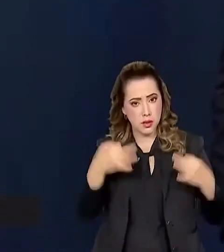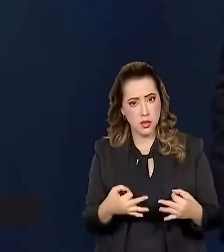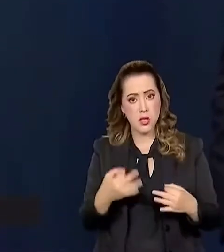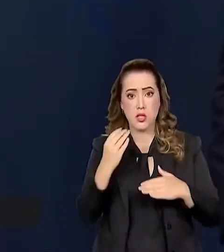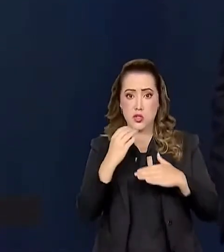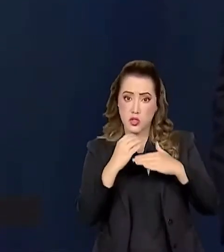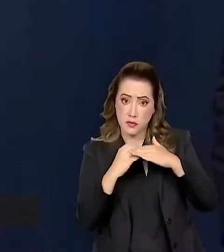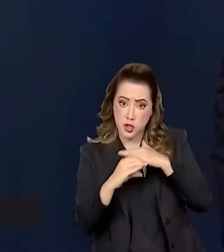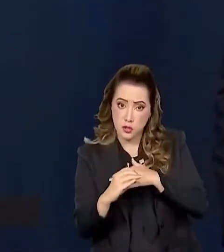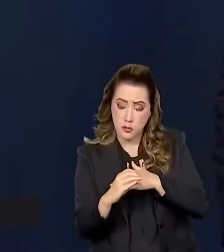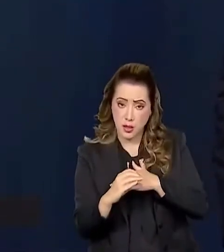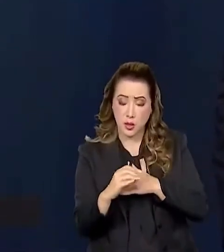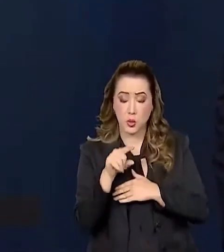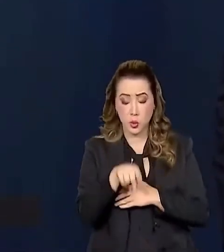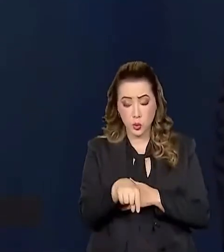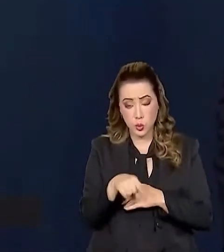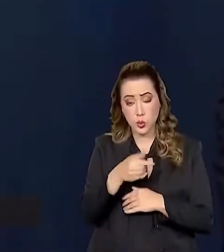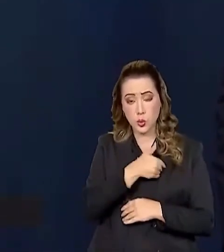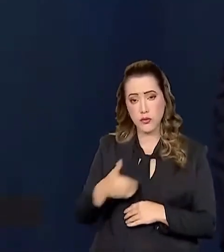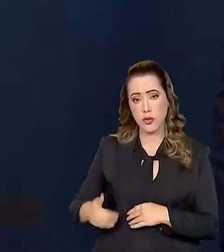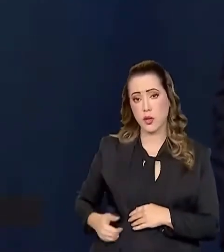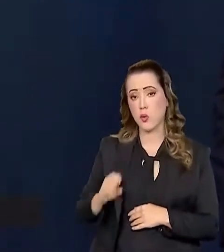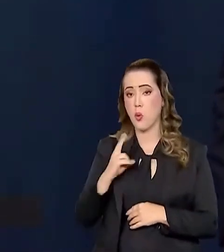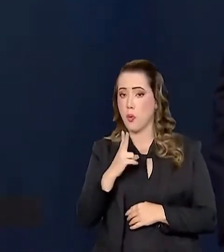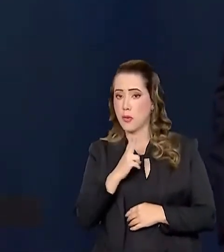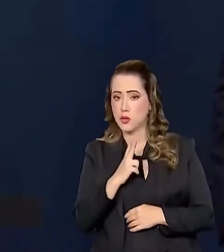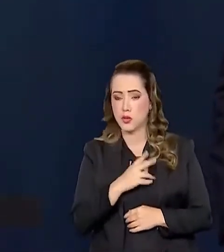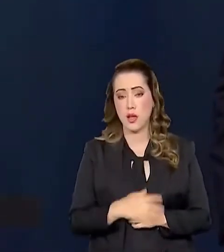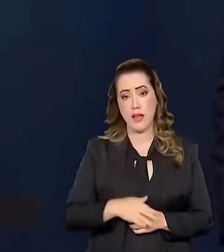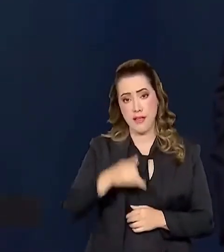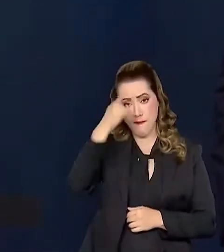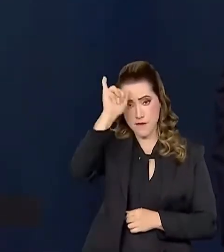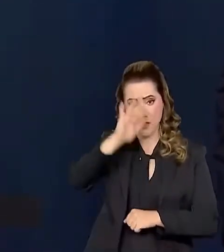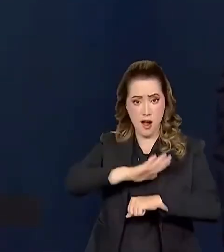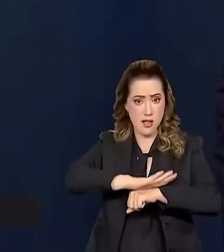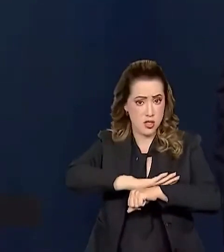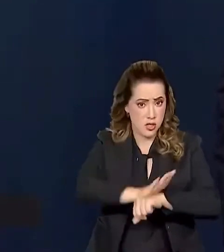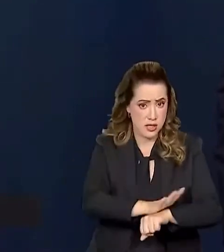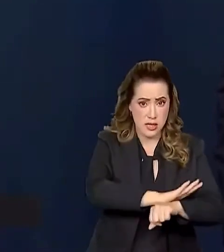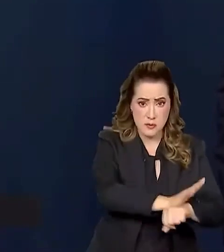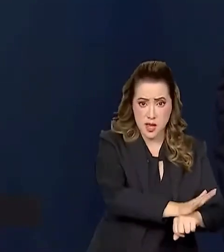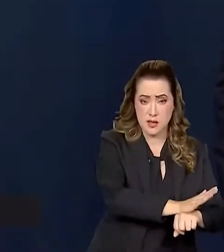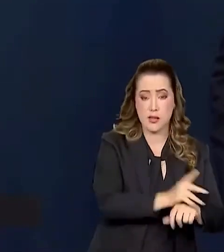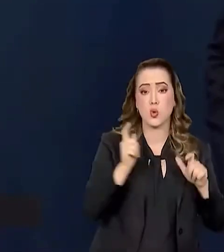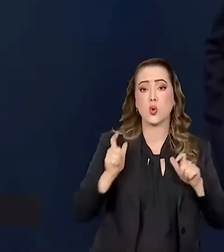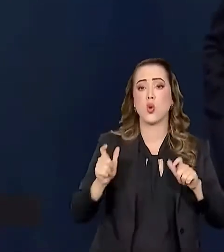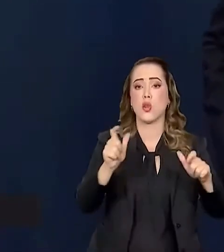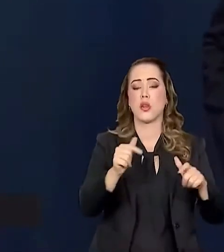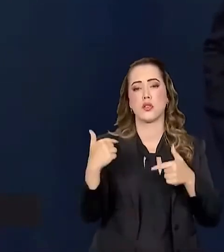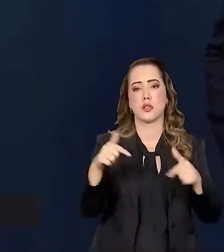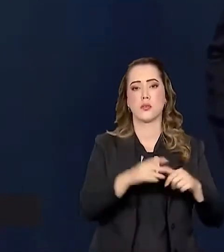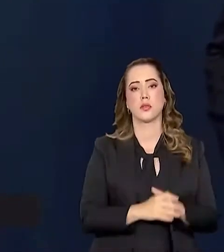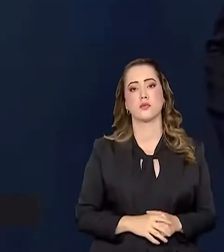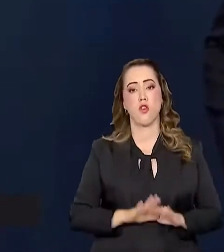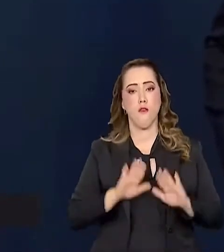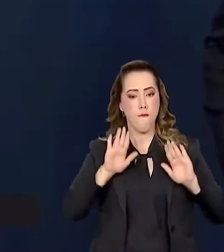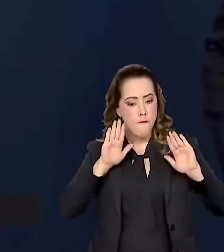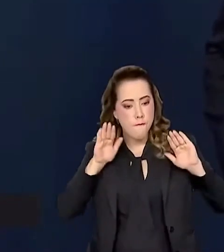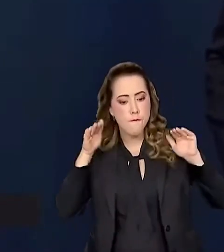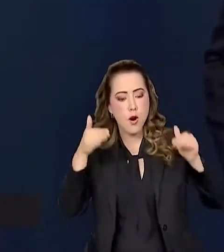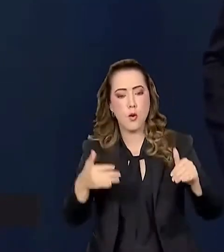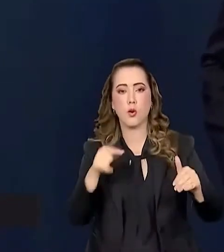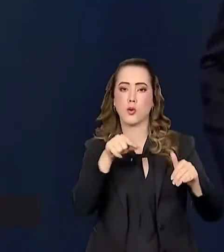investimentos públicos e privados. Combate à discriminação no local de trabalho. Abordagem centrada nos trabalhadores